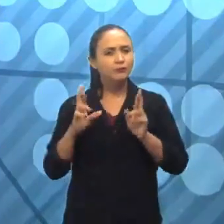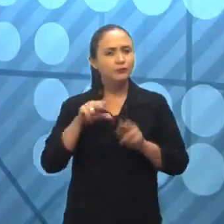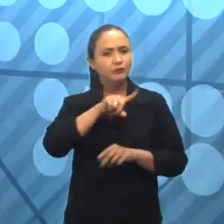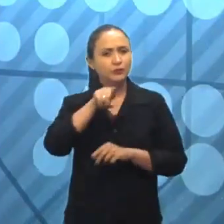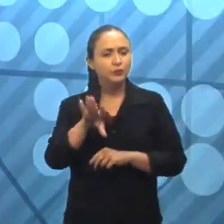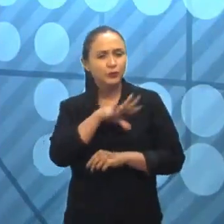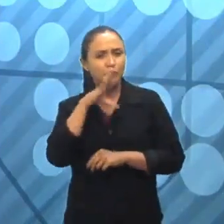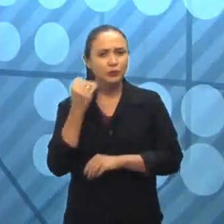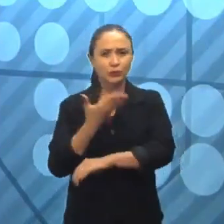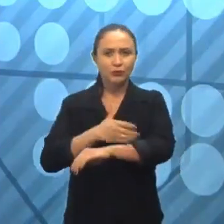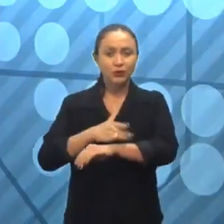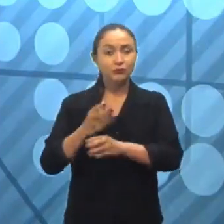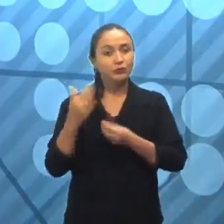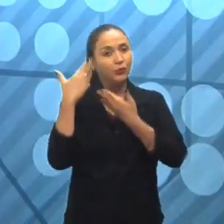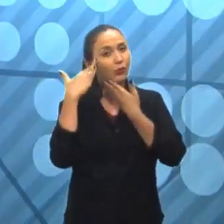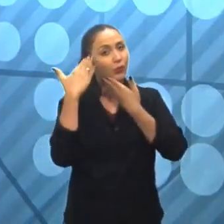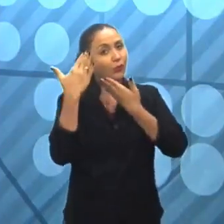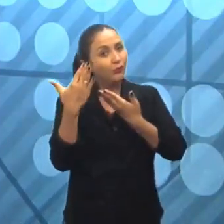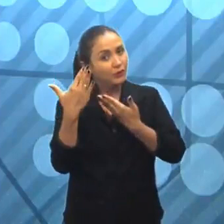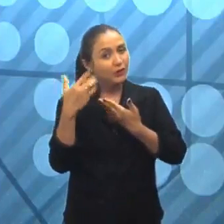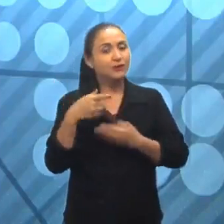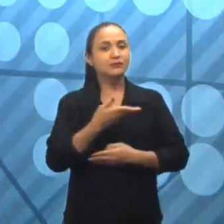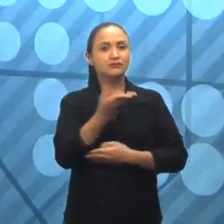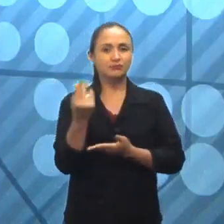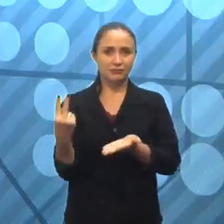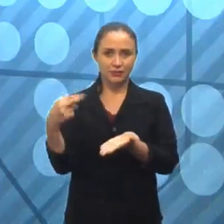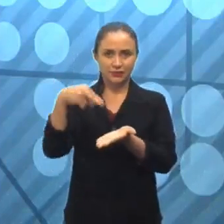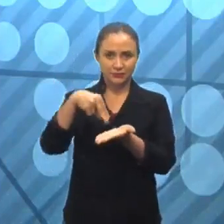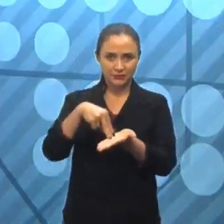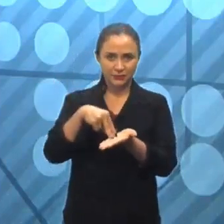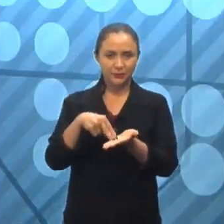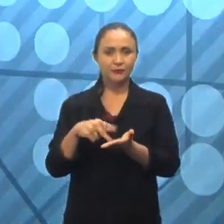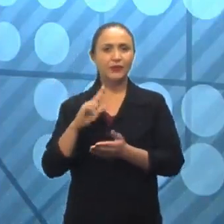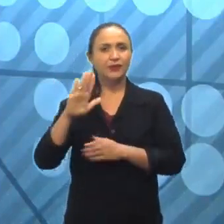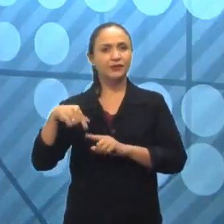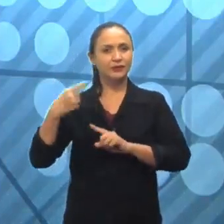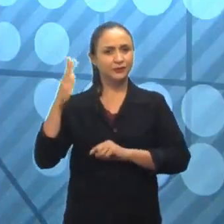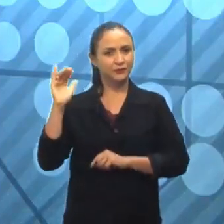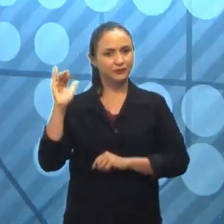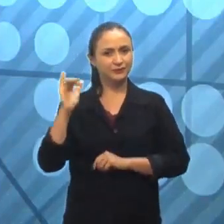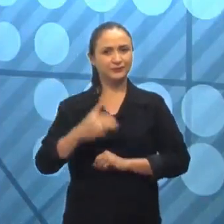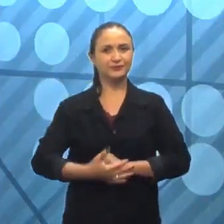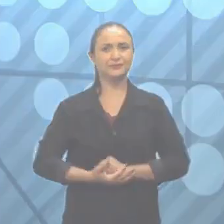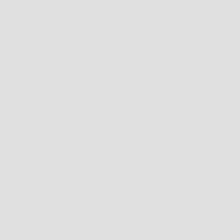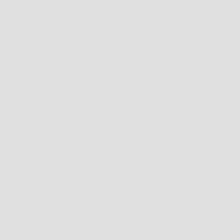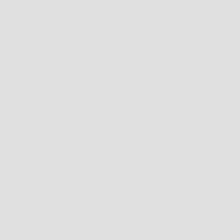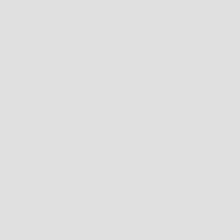as práticas. Muito obrigado pela sua participação e até o nosso próximo encontro.